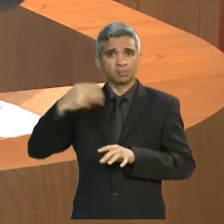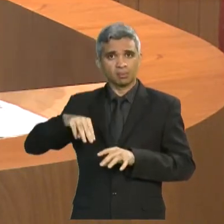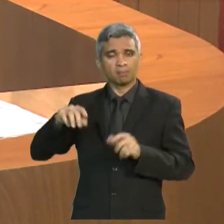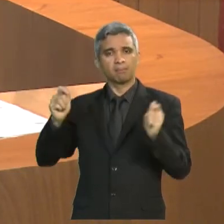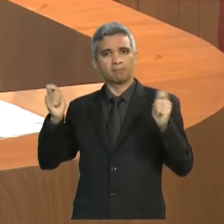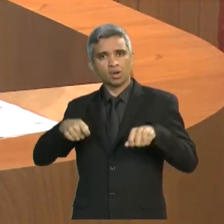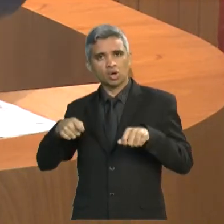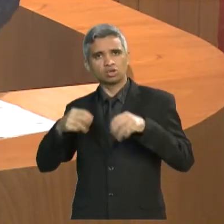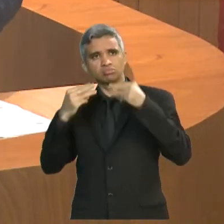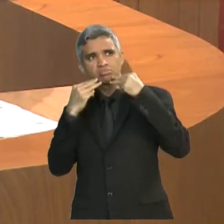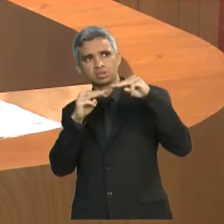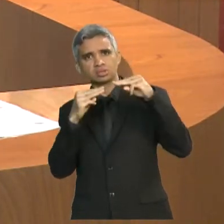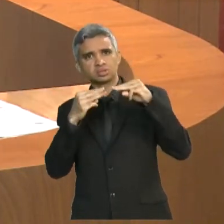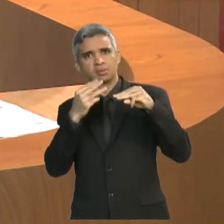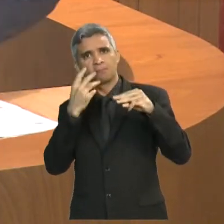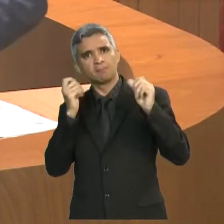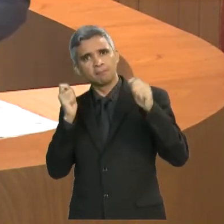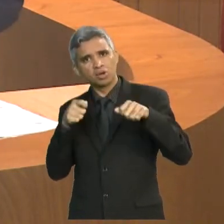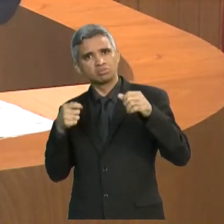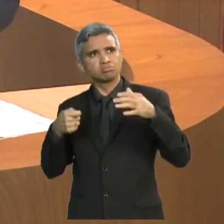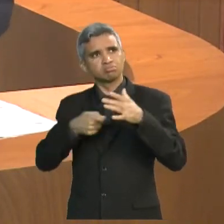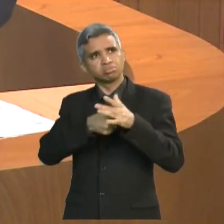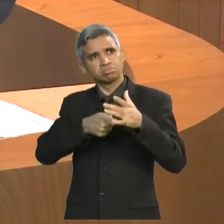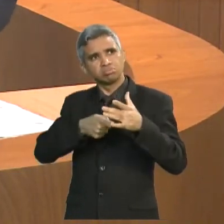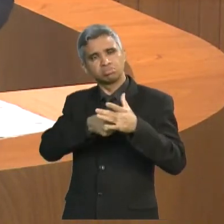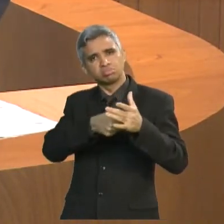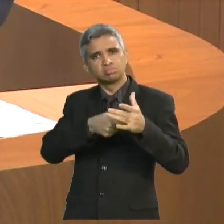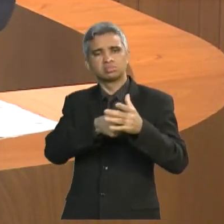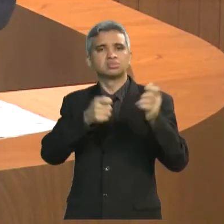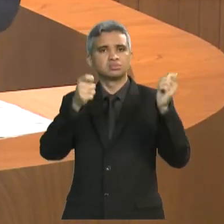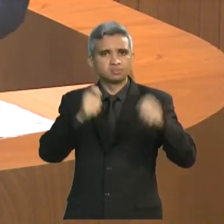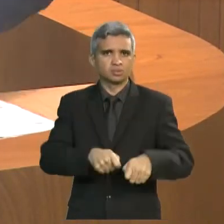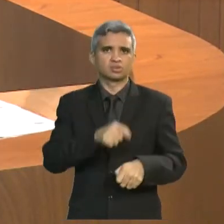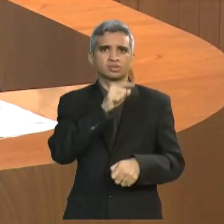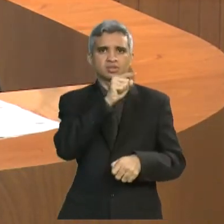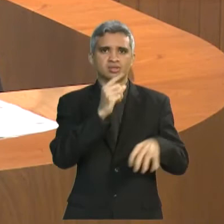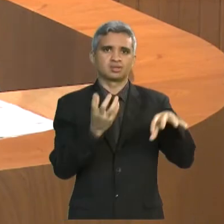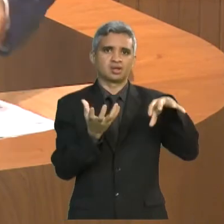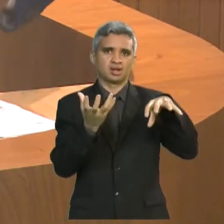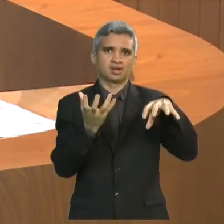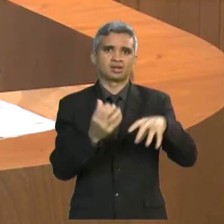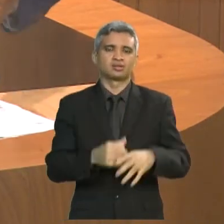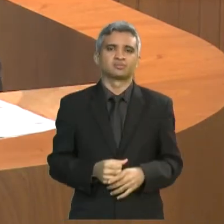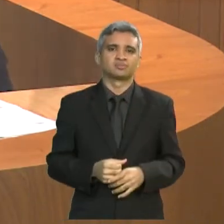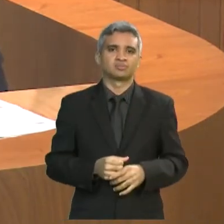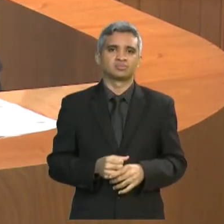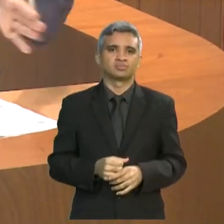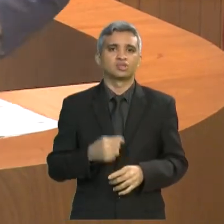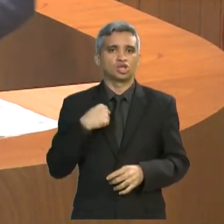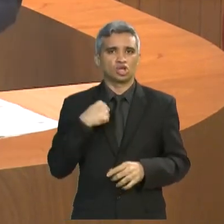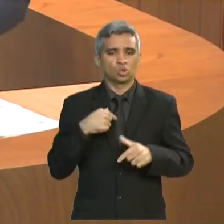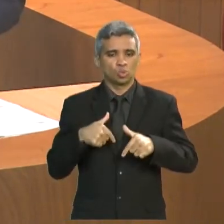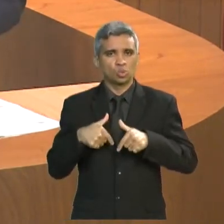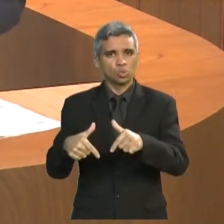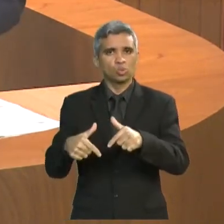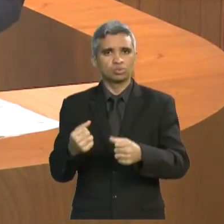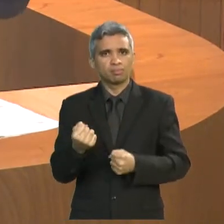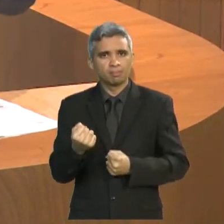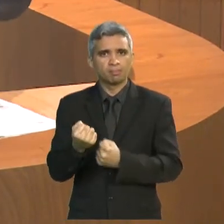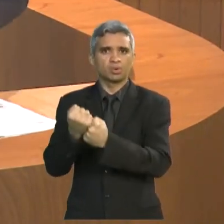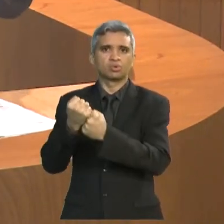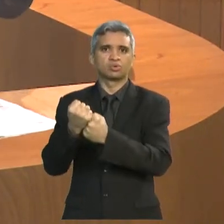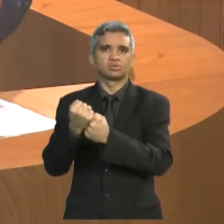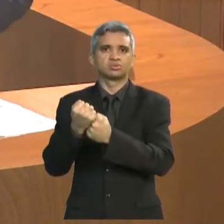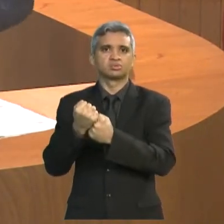enfermeiros técnicos e Nagem auxiliares recebo nosso apoio Incondicional a nossa luta e defesa da categoria